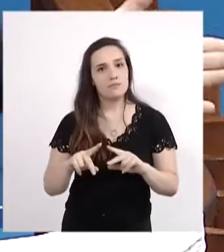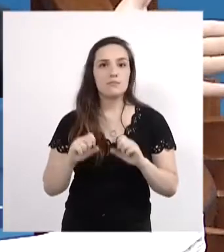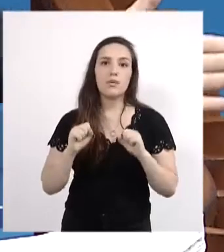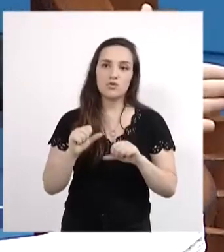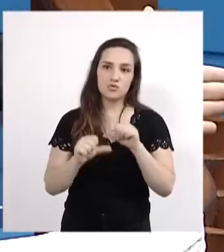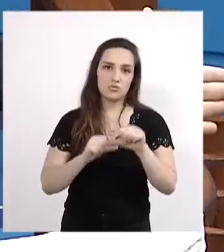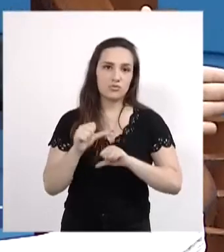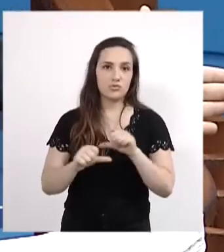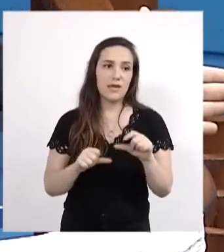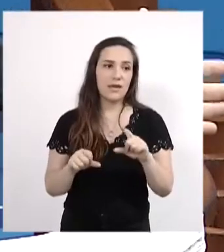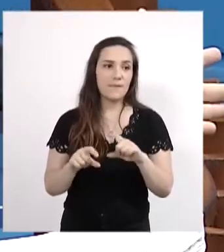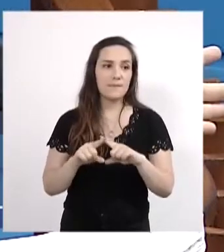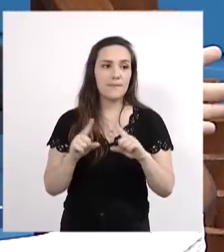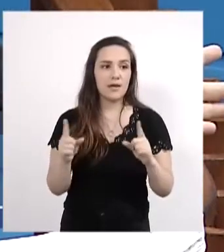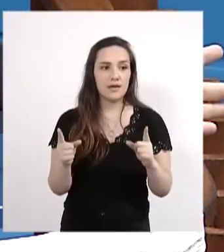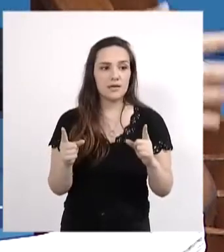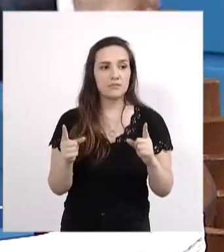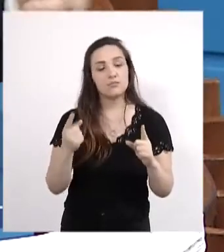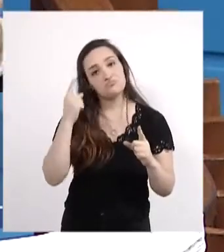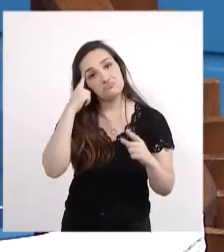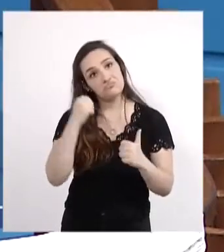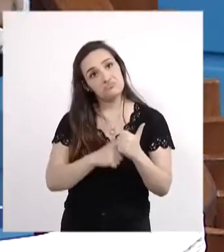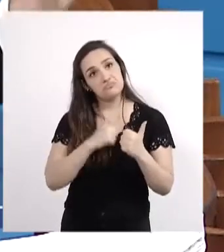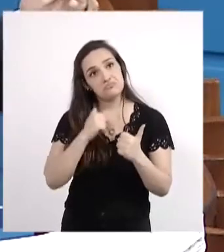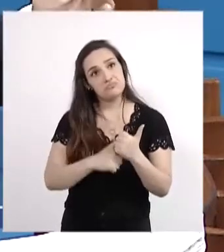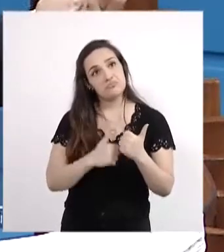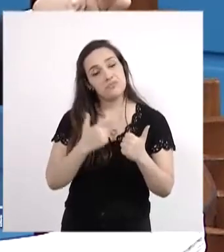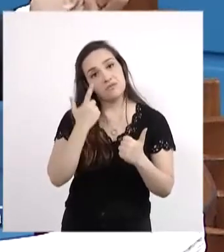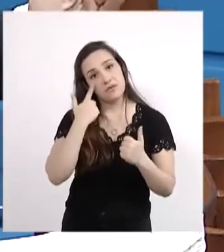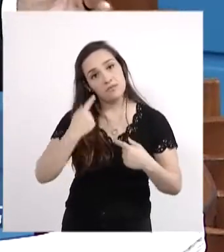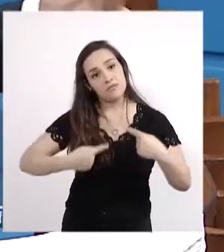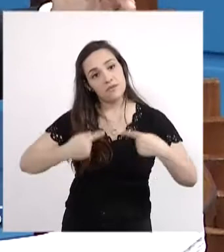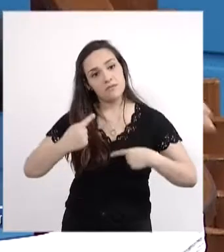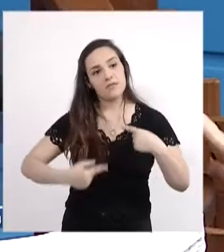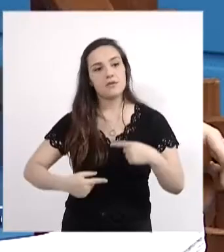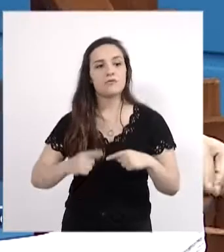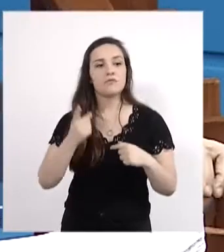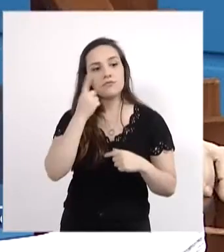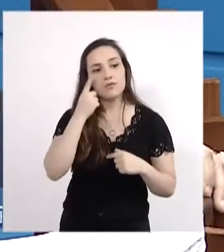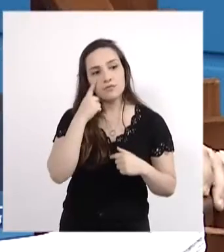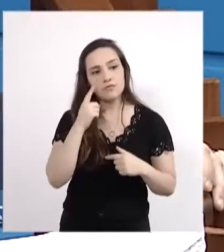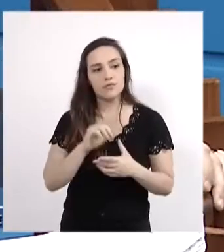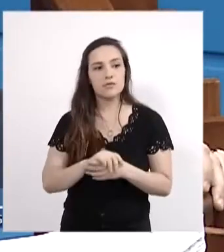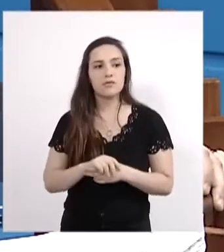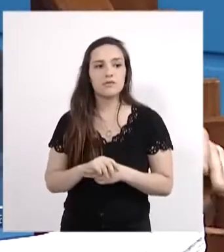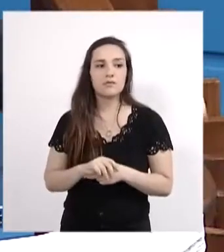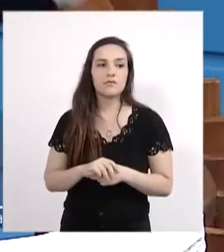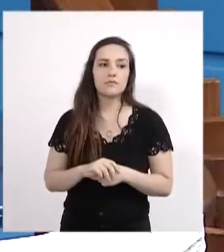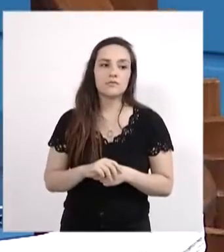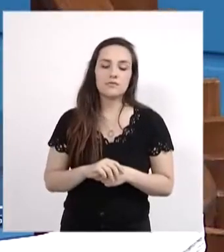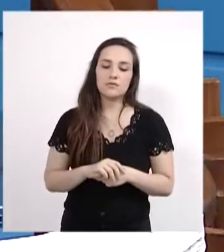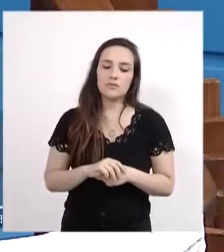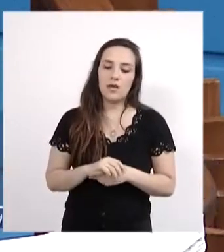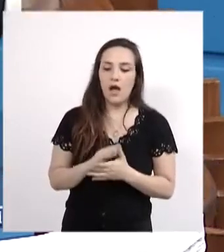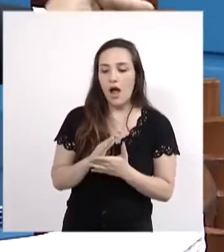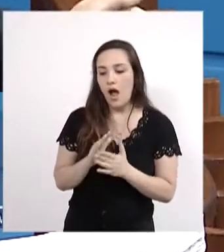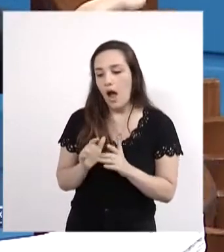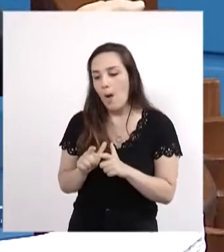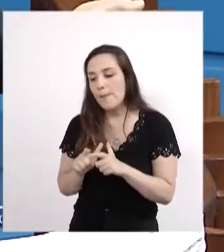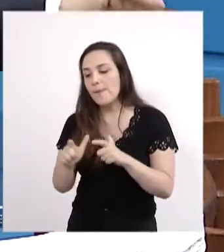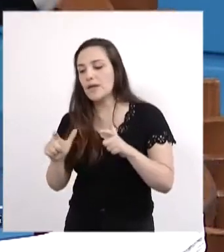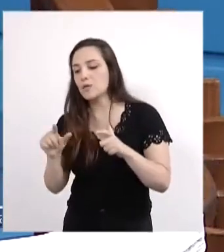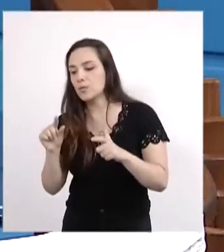tem área para plantar, bom, a gente podia até abrir um debate sobre isso. Então vamos ampliar um pouquinho aqui no Pantanal, na